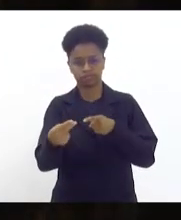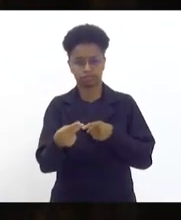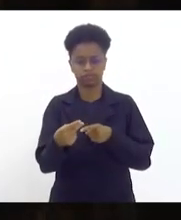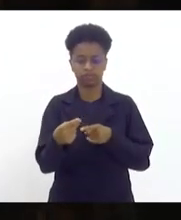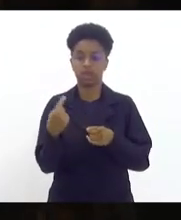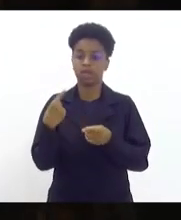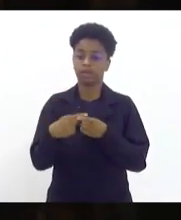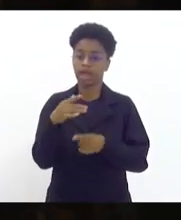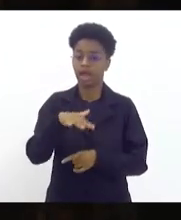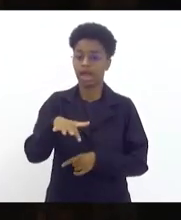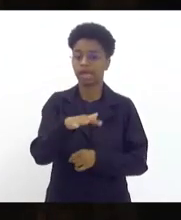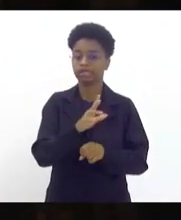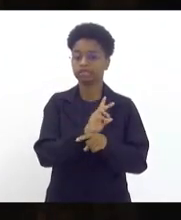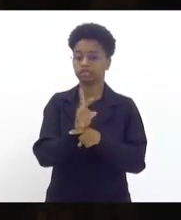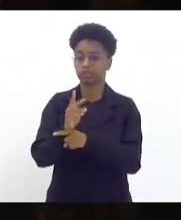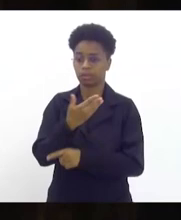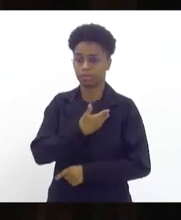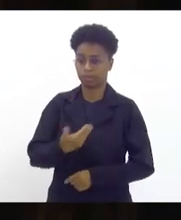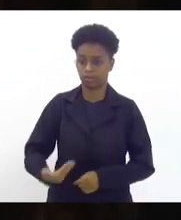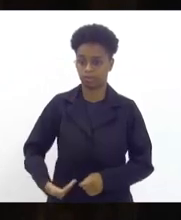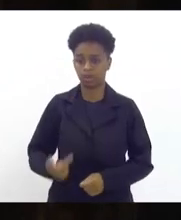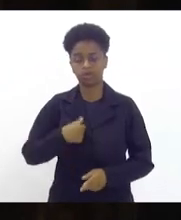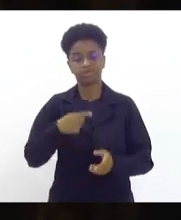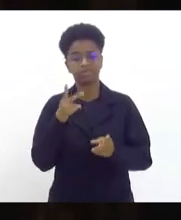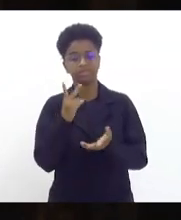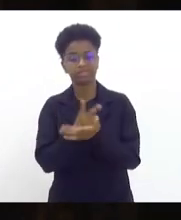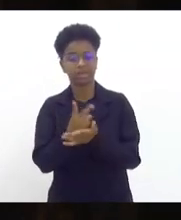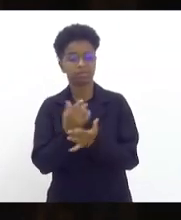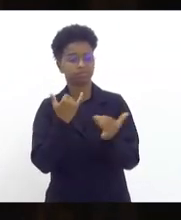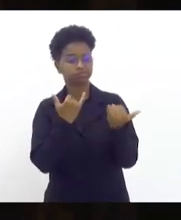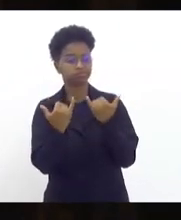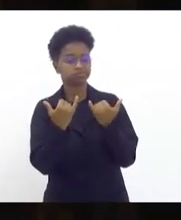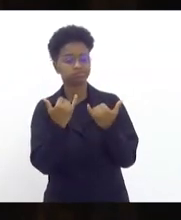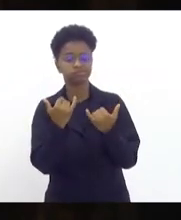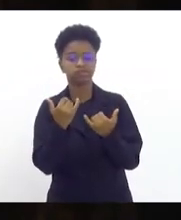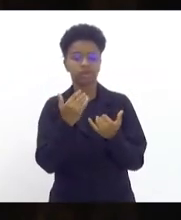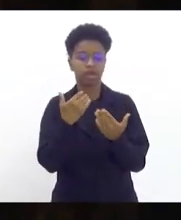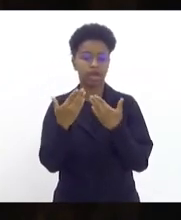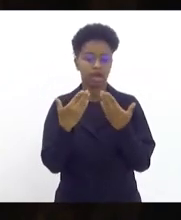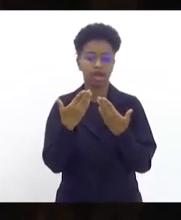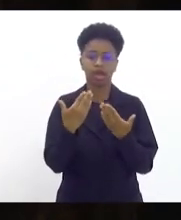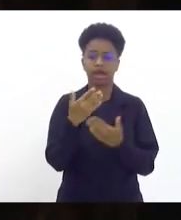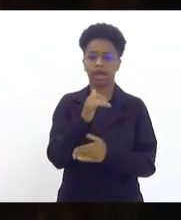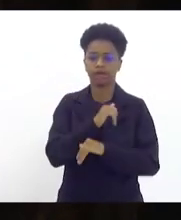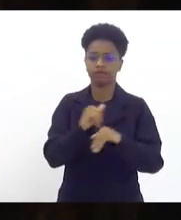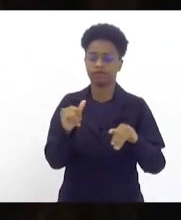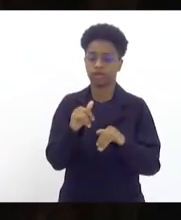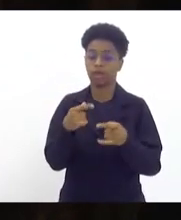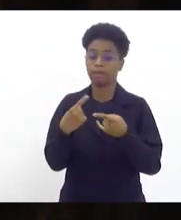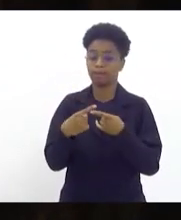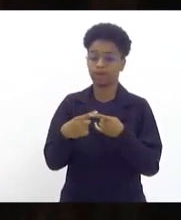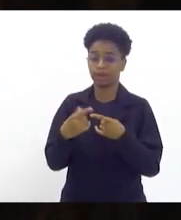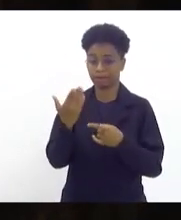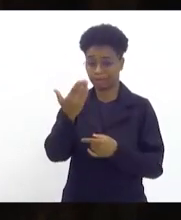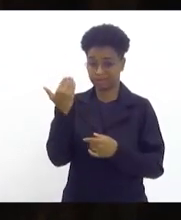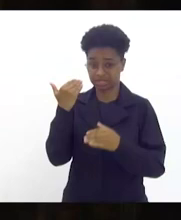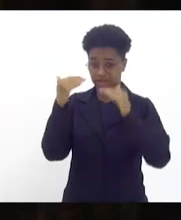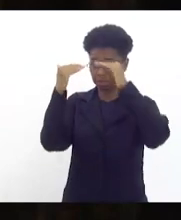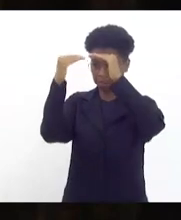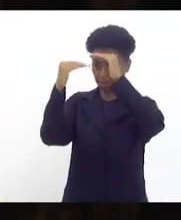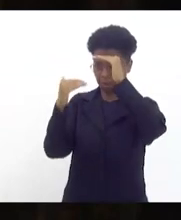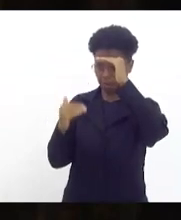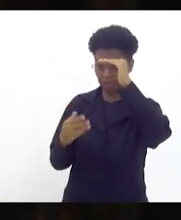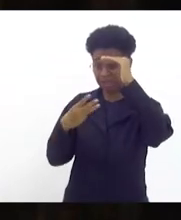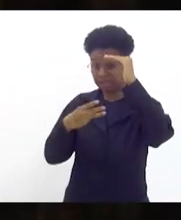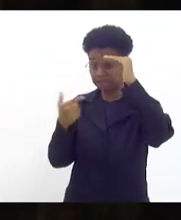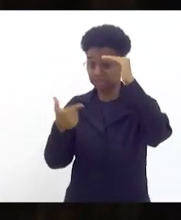da Segurança Pública que eu sempre falo com vocês o ranking do batalhão o batalhão da trigésimo segundo colocado o